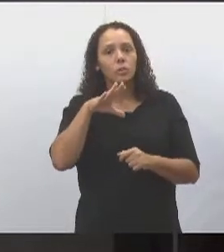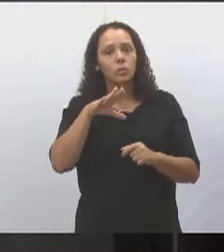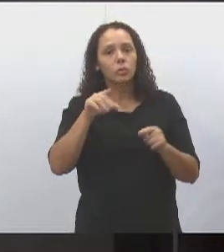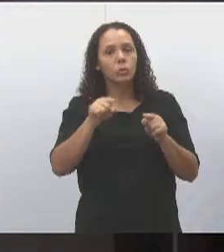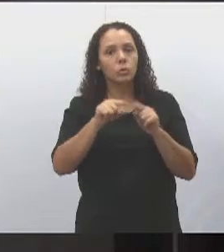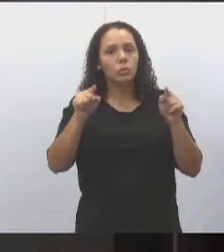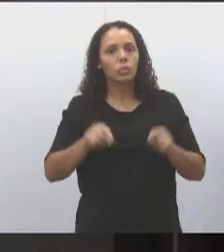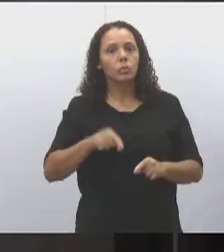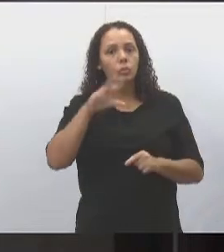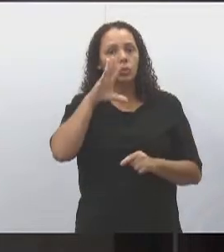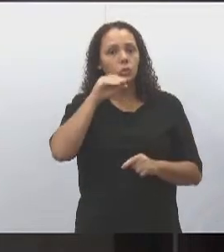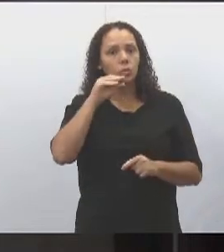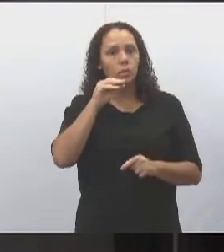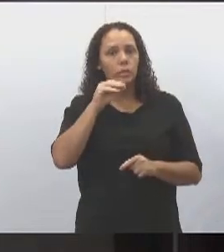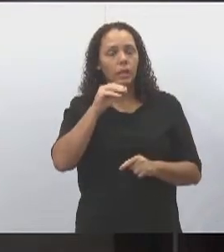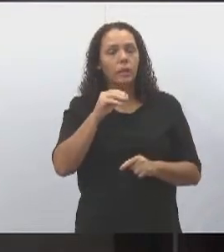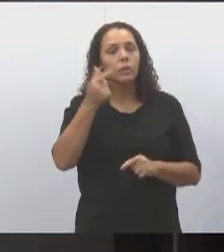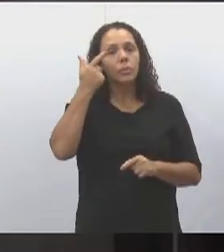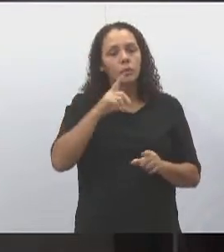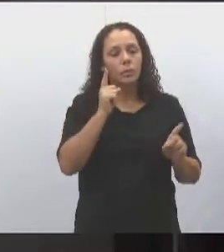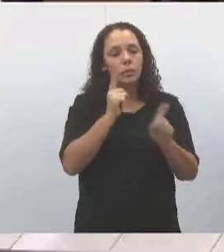área da saúde.